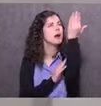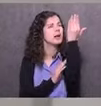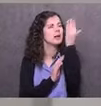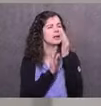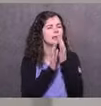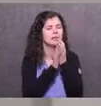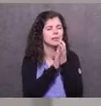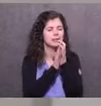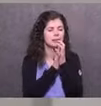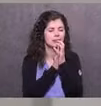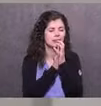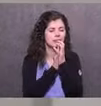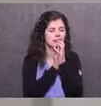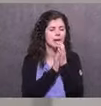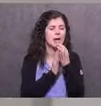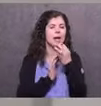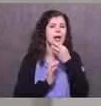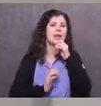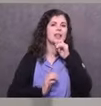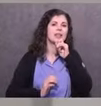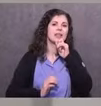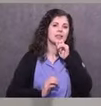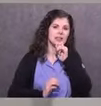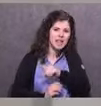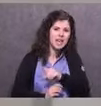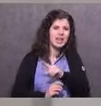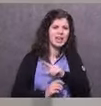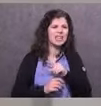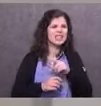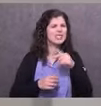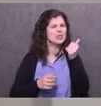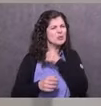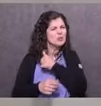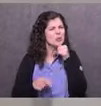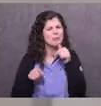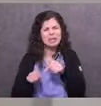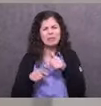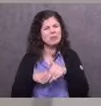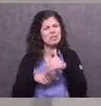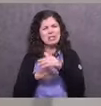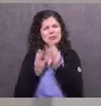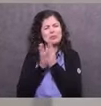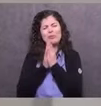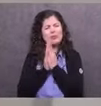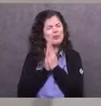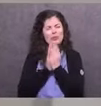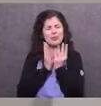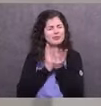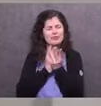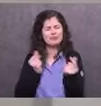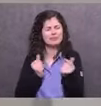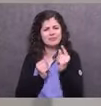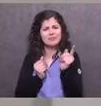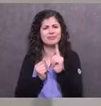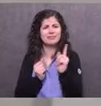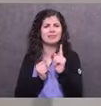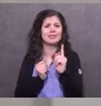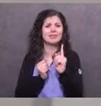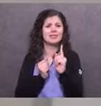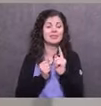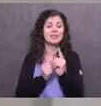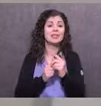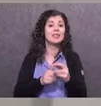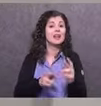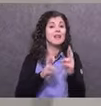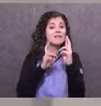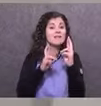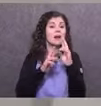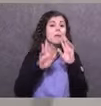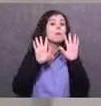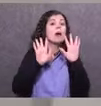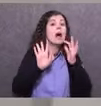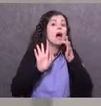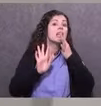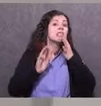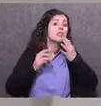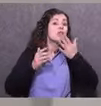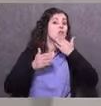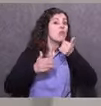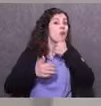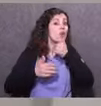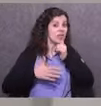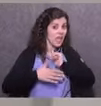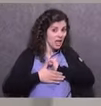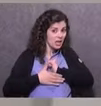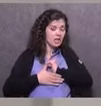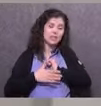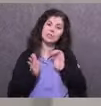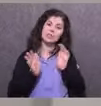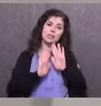possível, passe de mim este cálice. Todavia, não se faça como eu quero,